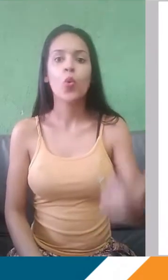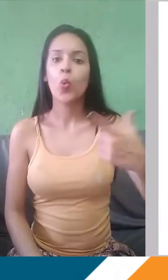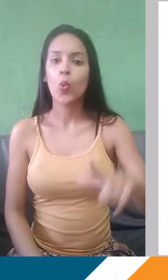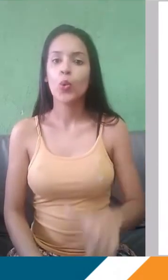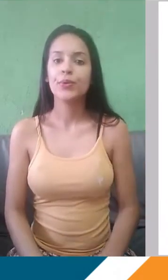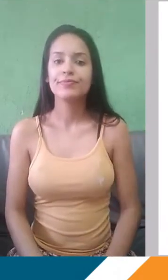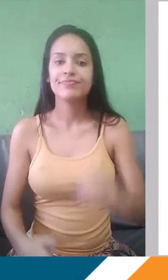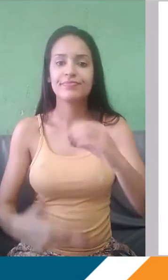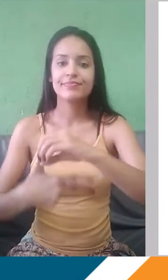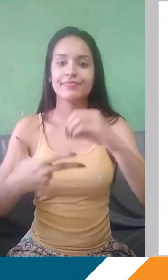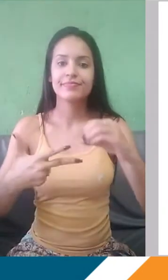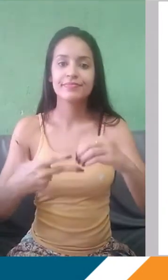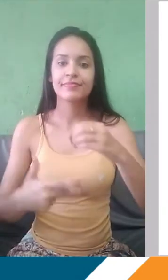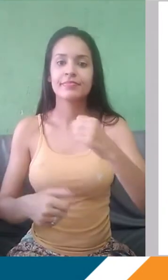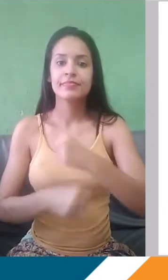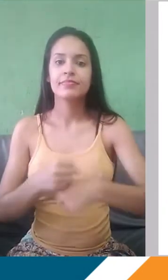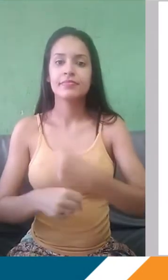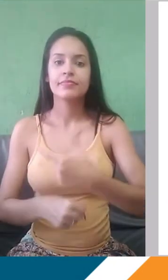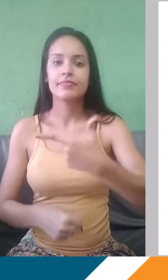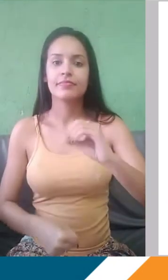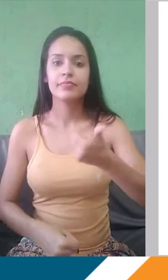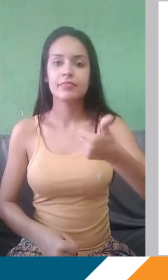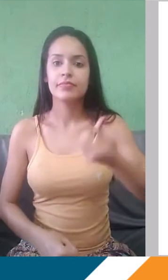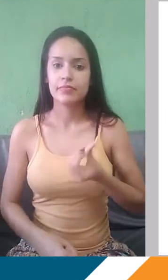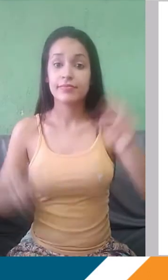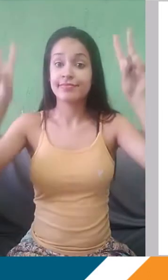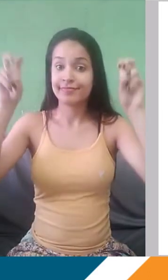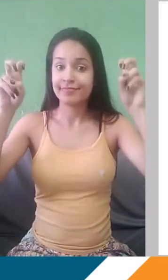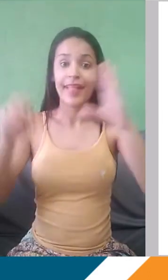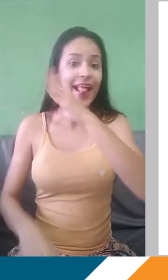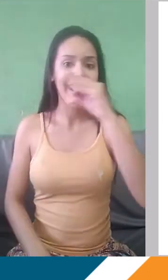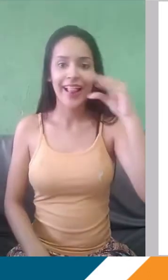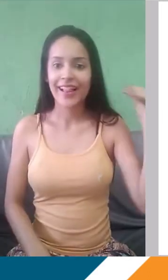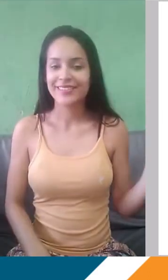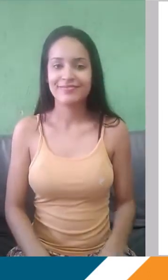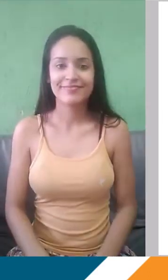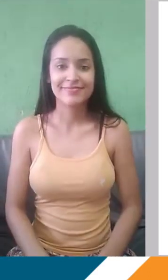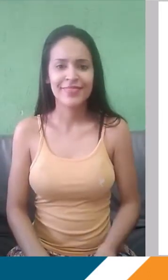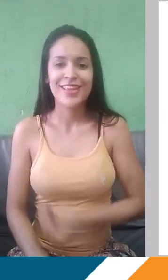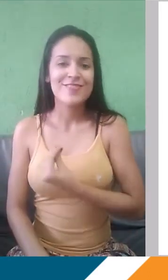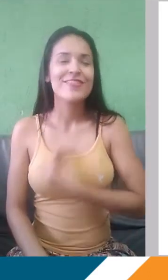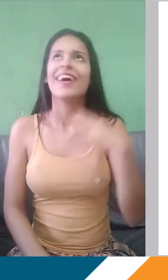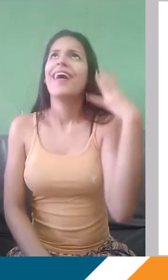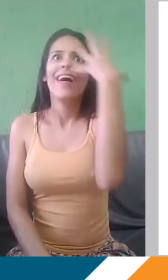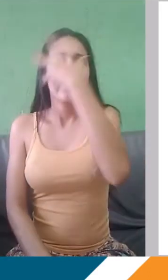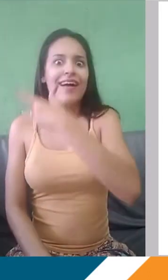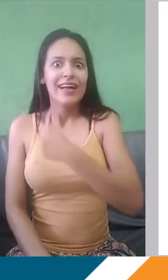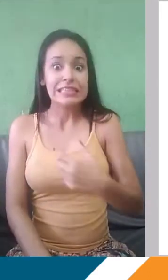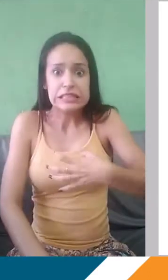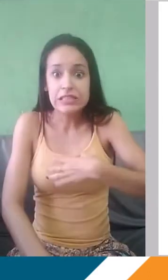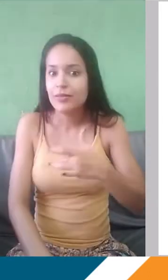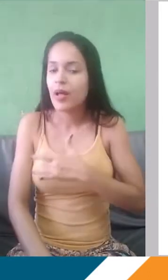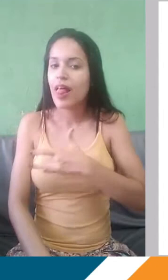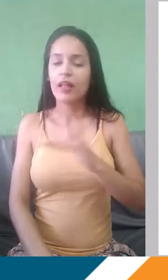Próxima questão do Enem de 2016. Adolescente. A vida é tão bela que chega a dar medo.